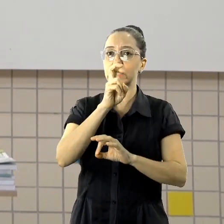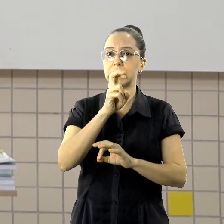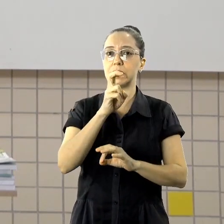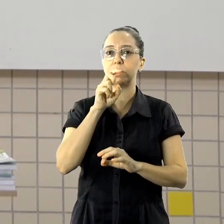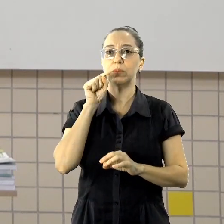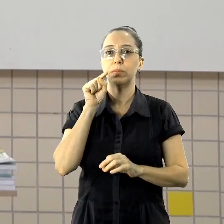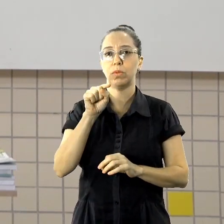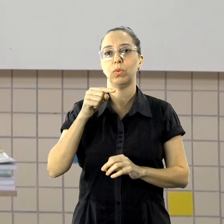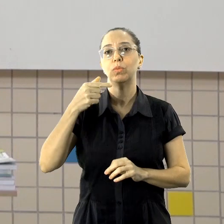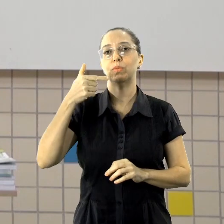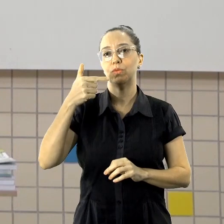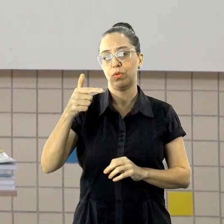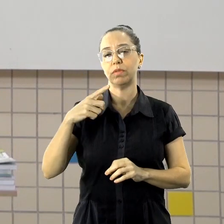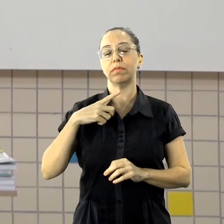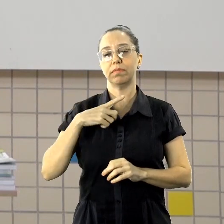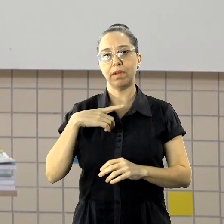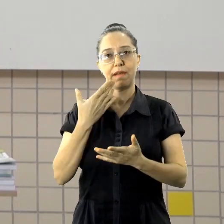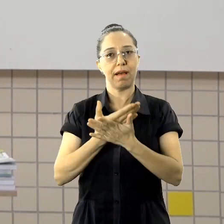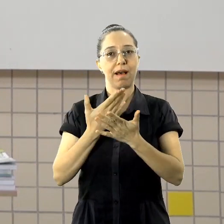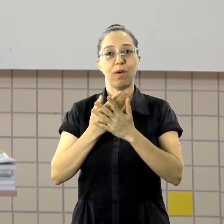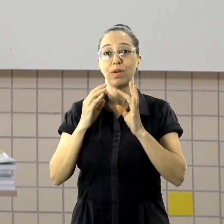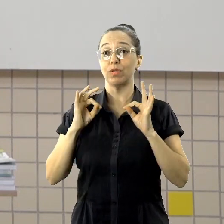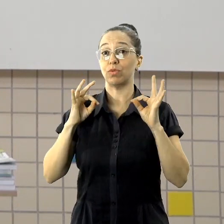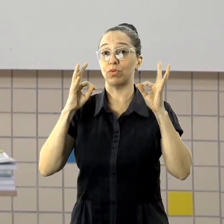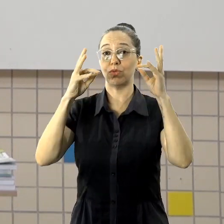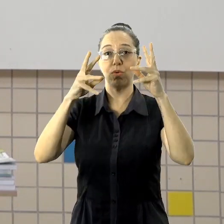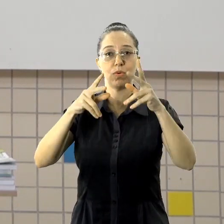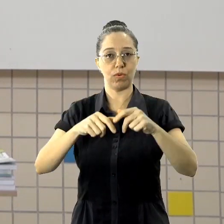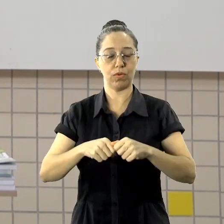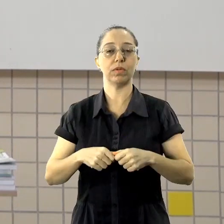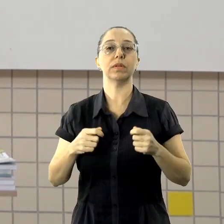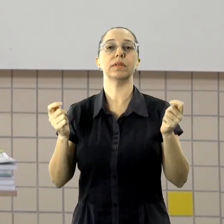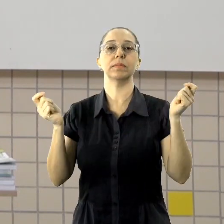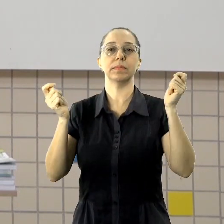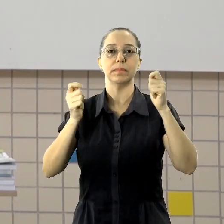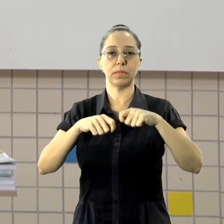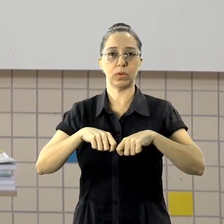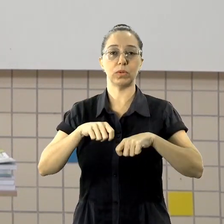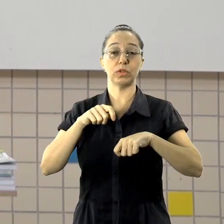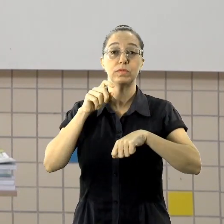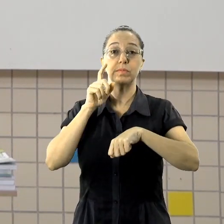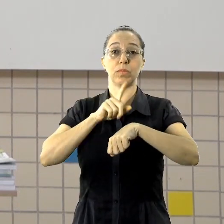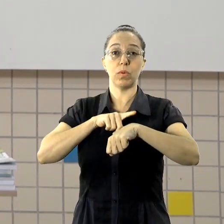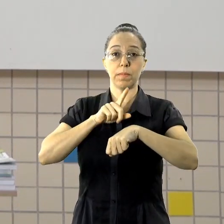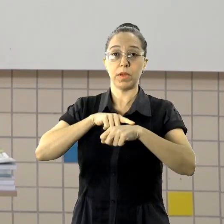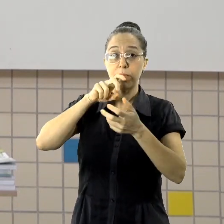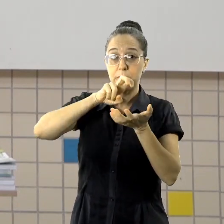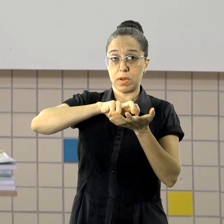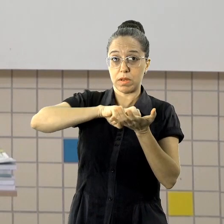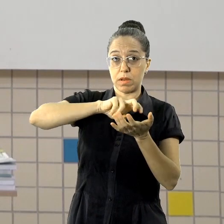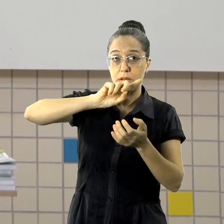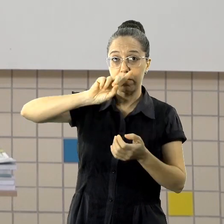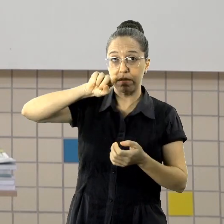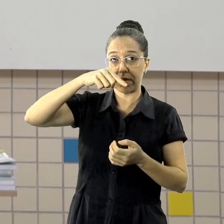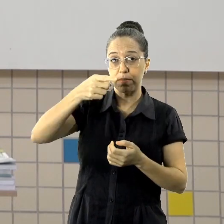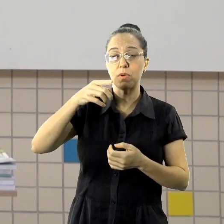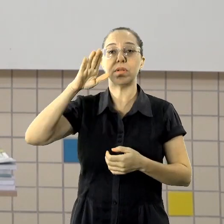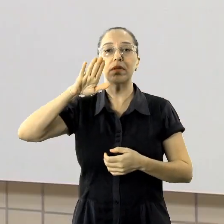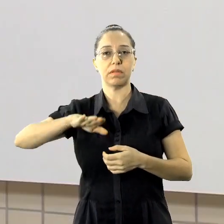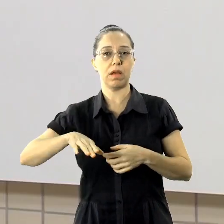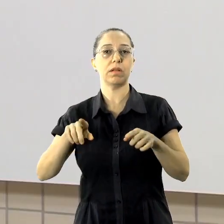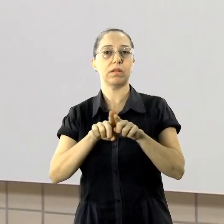Você vai ter acesso às nossas aulas. Elas vão ser transmitidas na parte da manhã e depois vão ser reprisadas na parte da